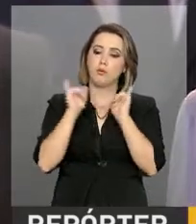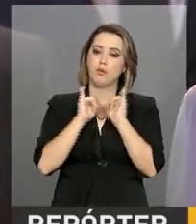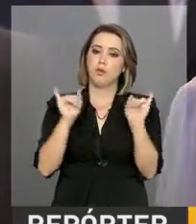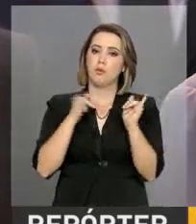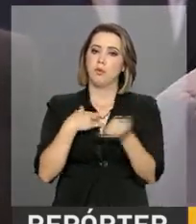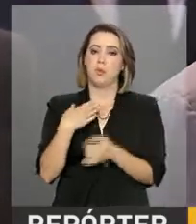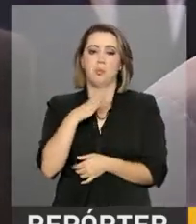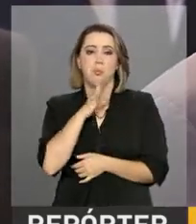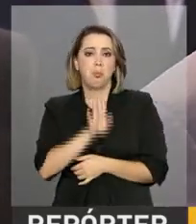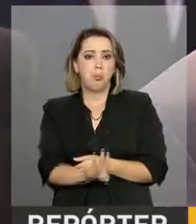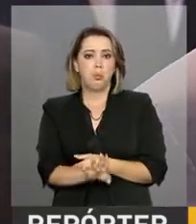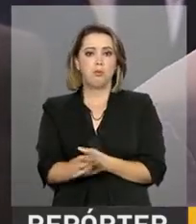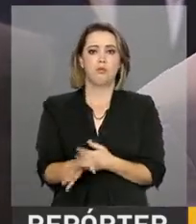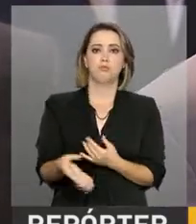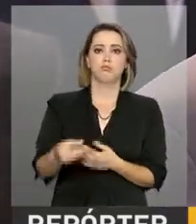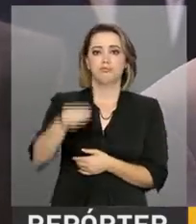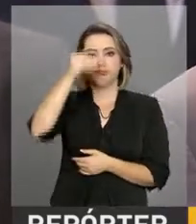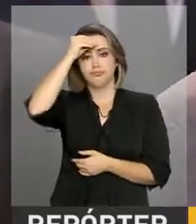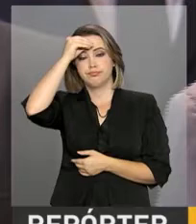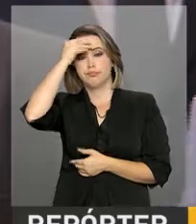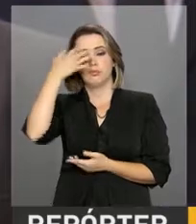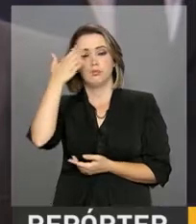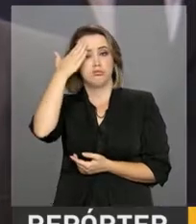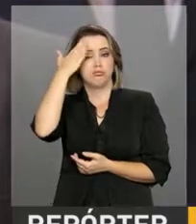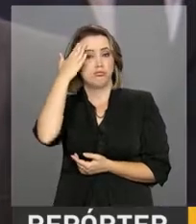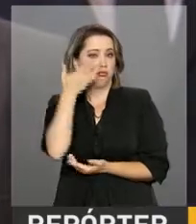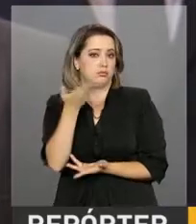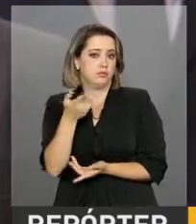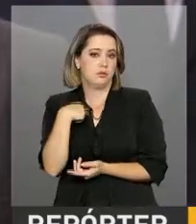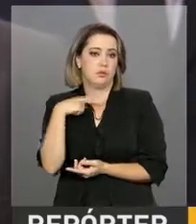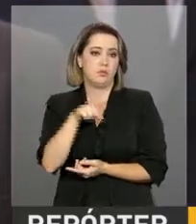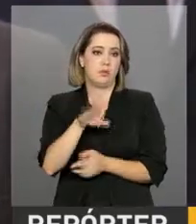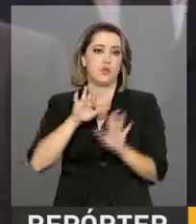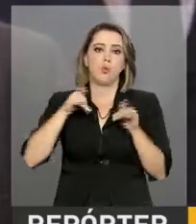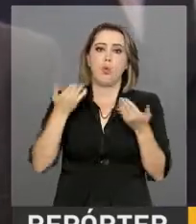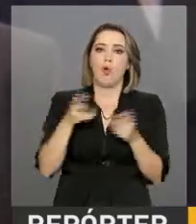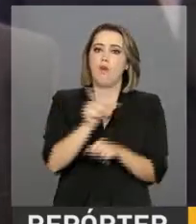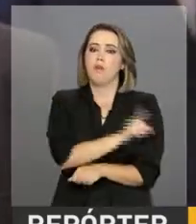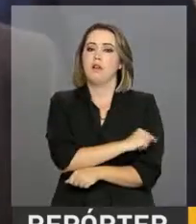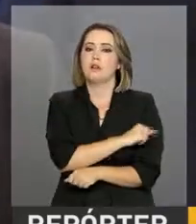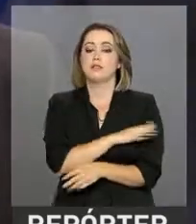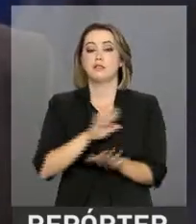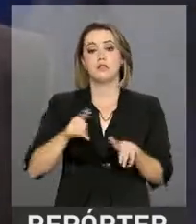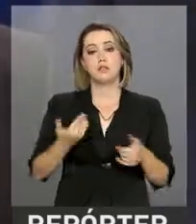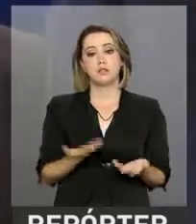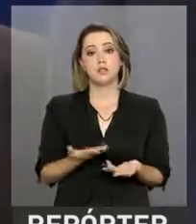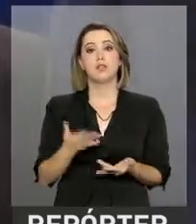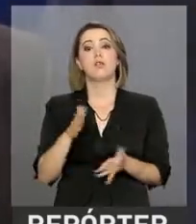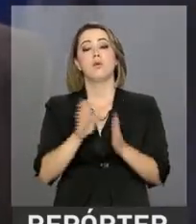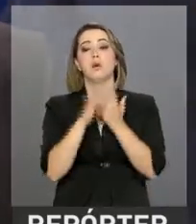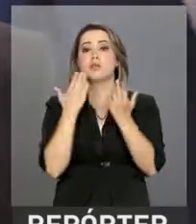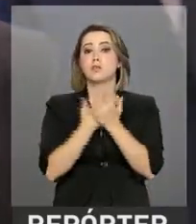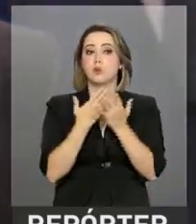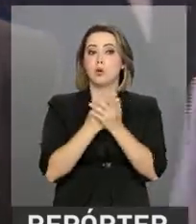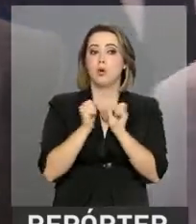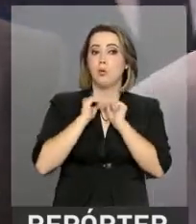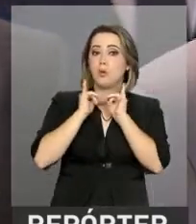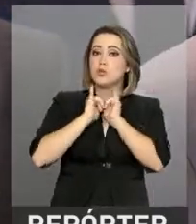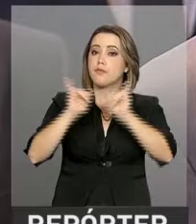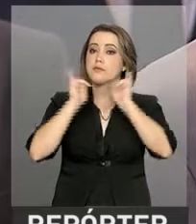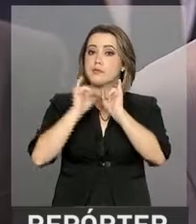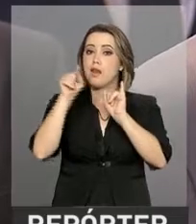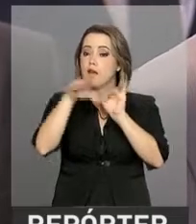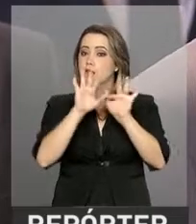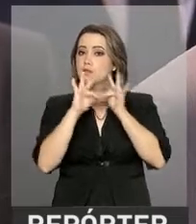desconhecimento de qual vacina criança deveria tomar com aquela idade na escola talvez possa levar essa informação essa família e dizer olha